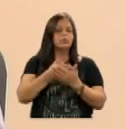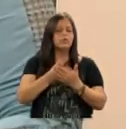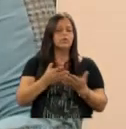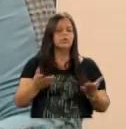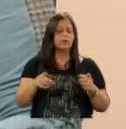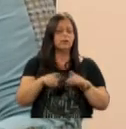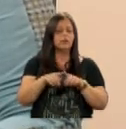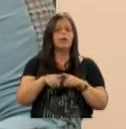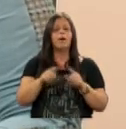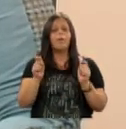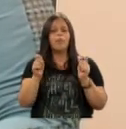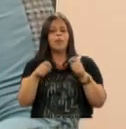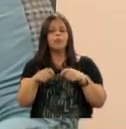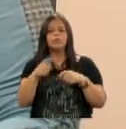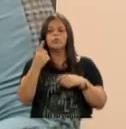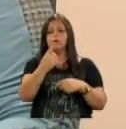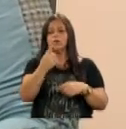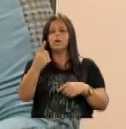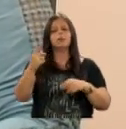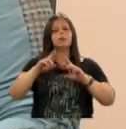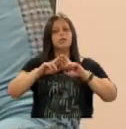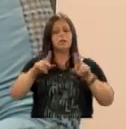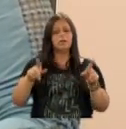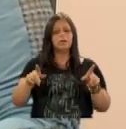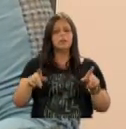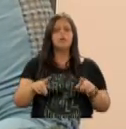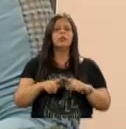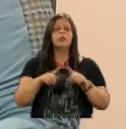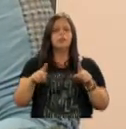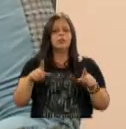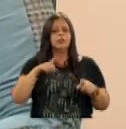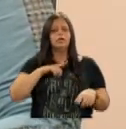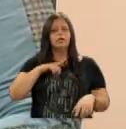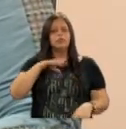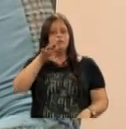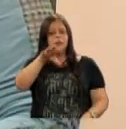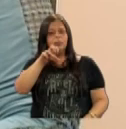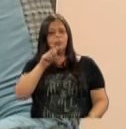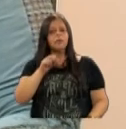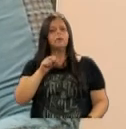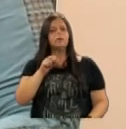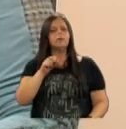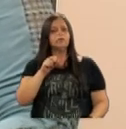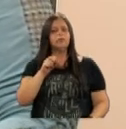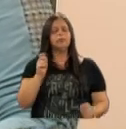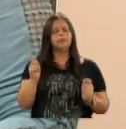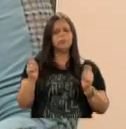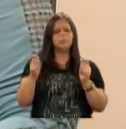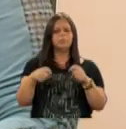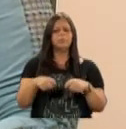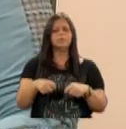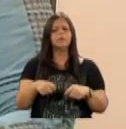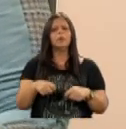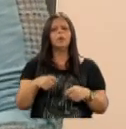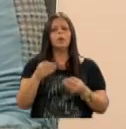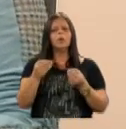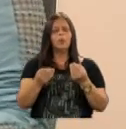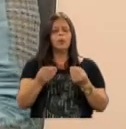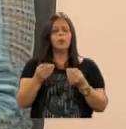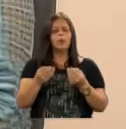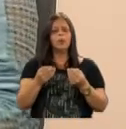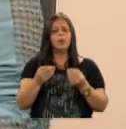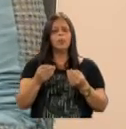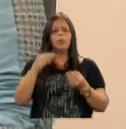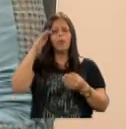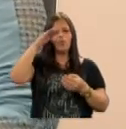exatamente nós temos a potencialidade de cada um é diferente então a gente tem que buscar e essa potencialidade a